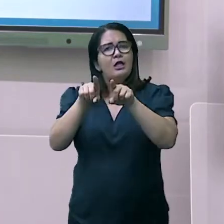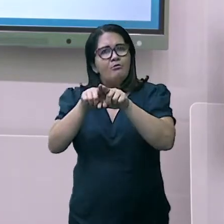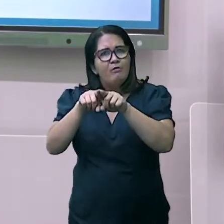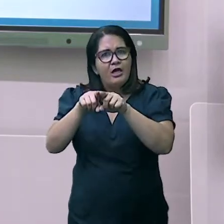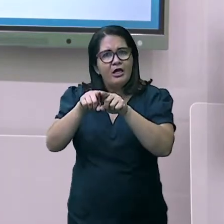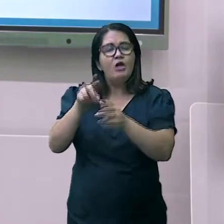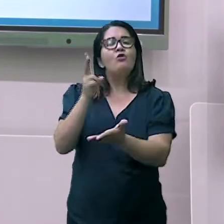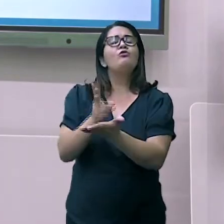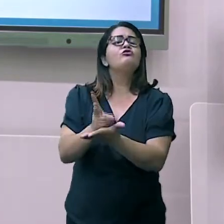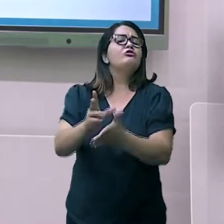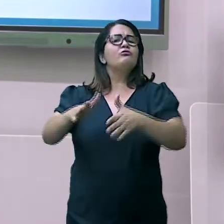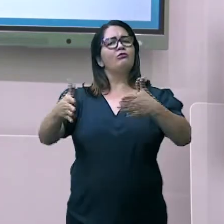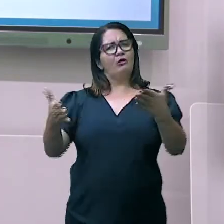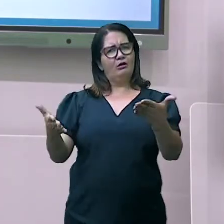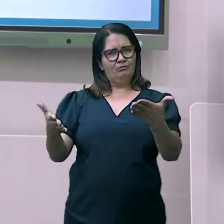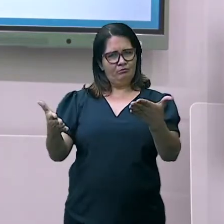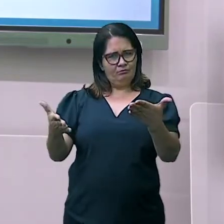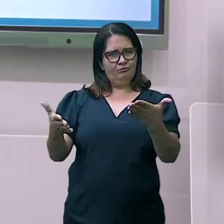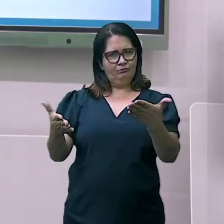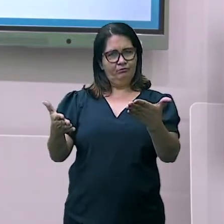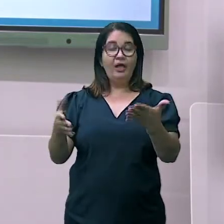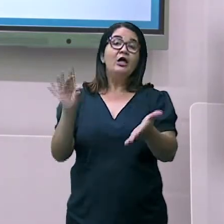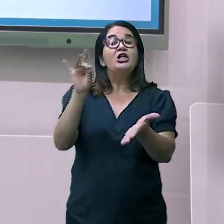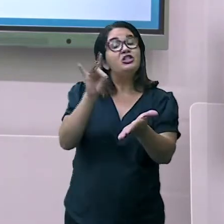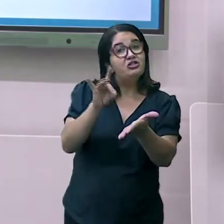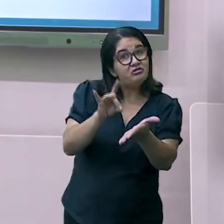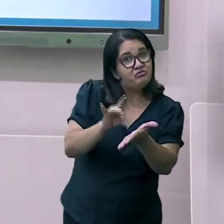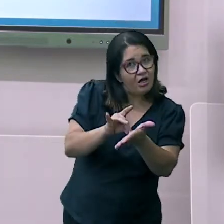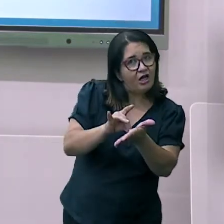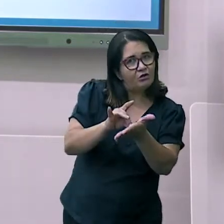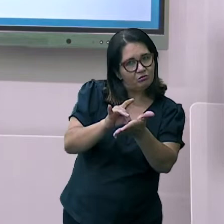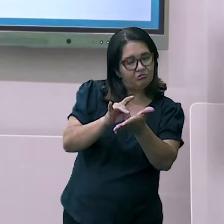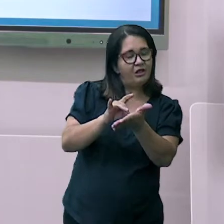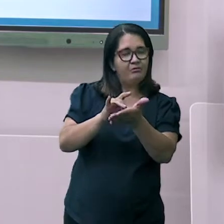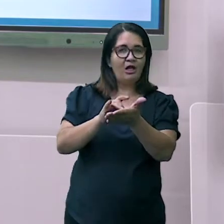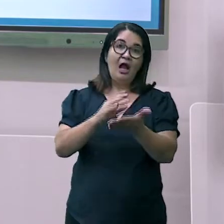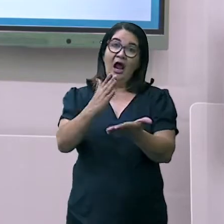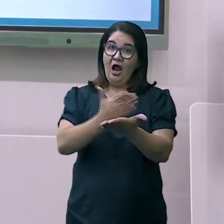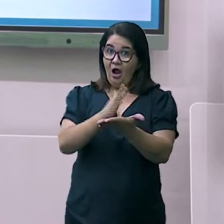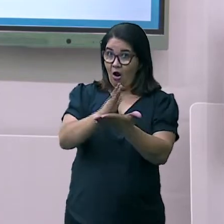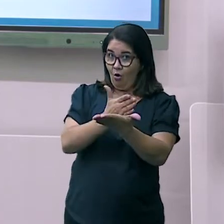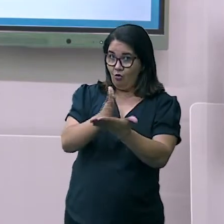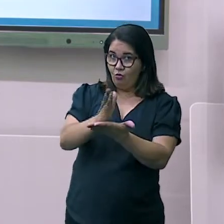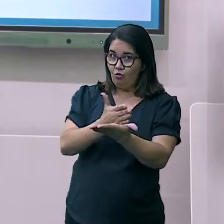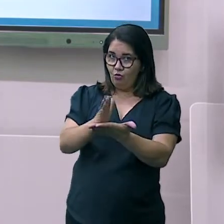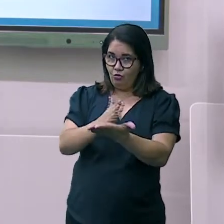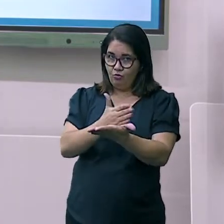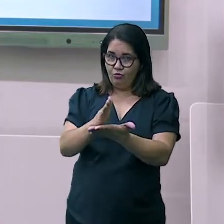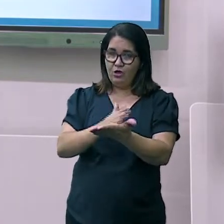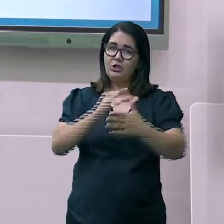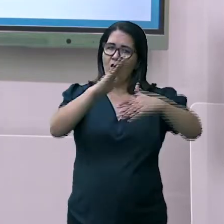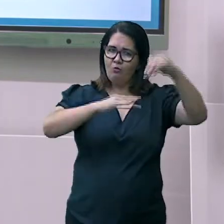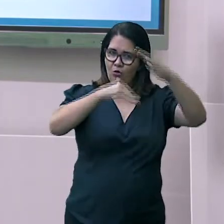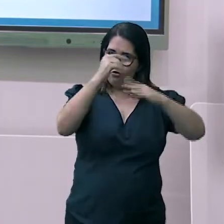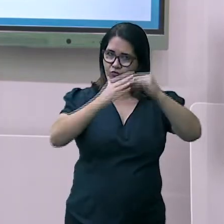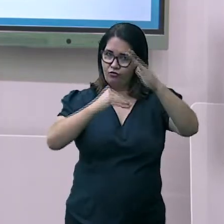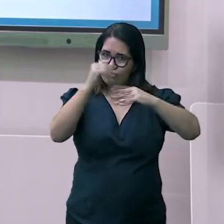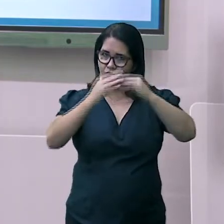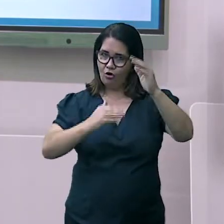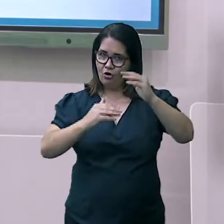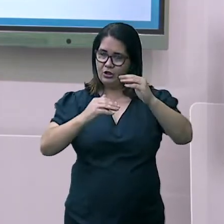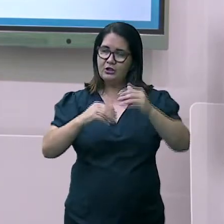Alfaiate, por exemplo, não existe hoje em dia tão usualmente como